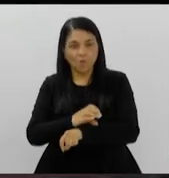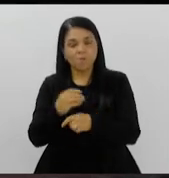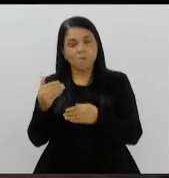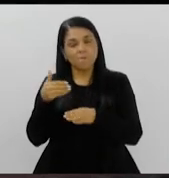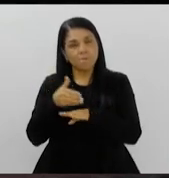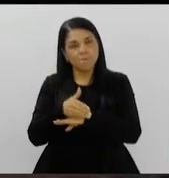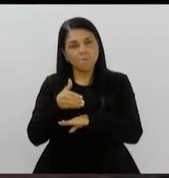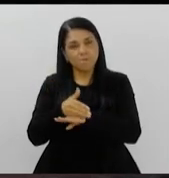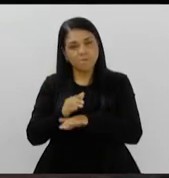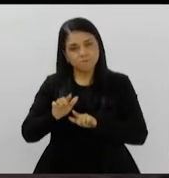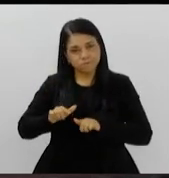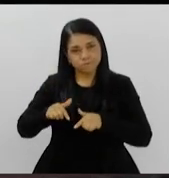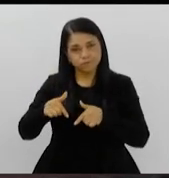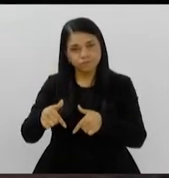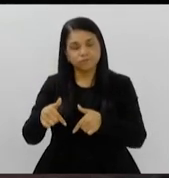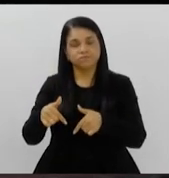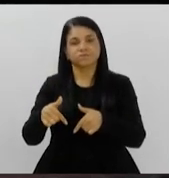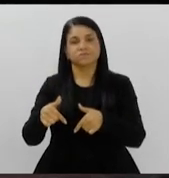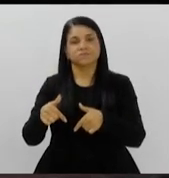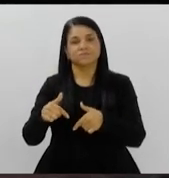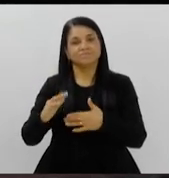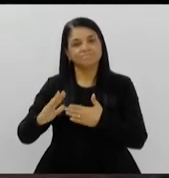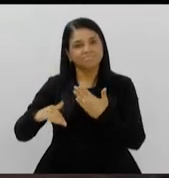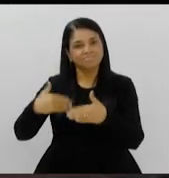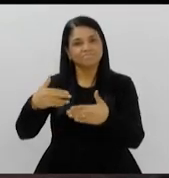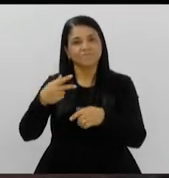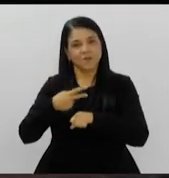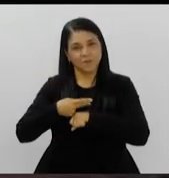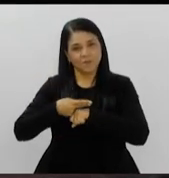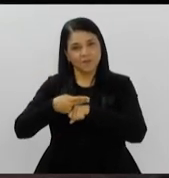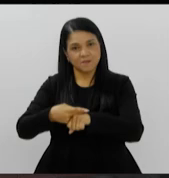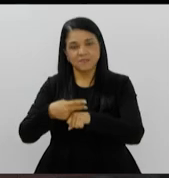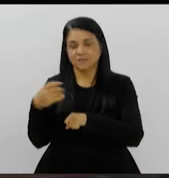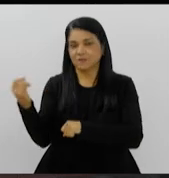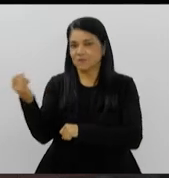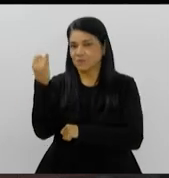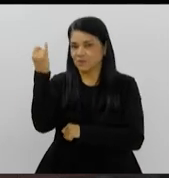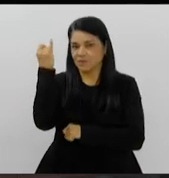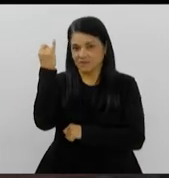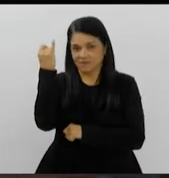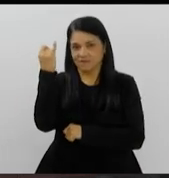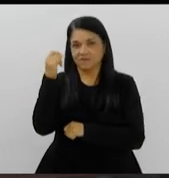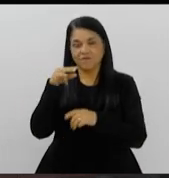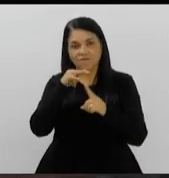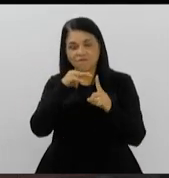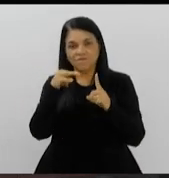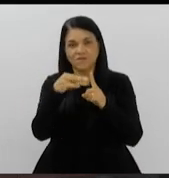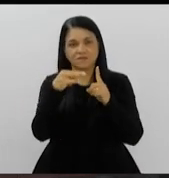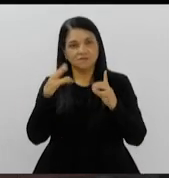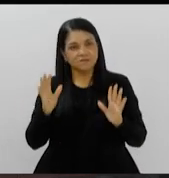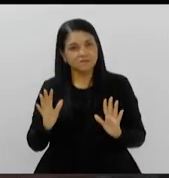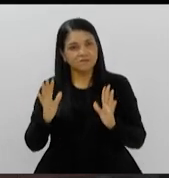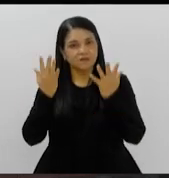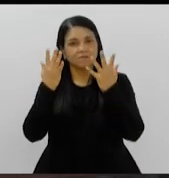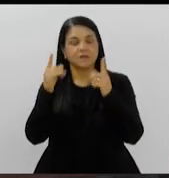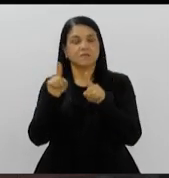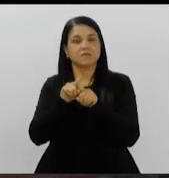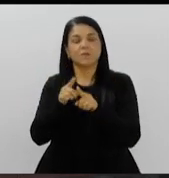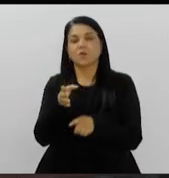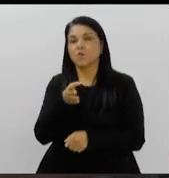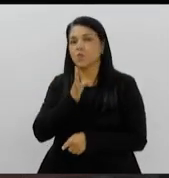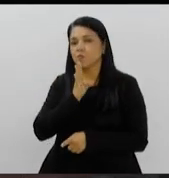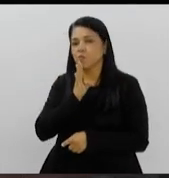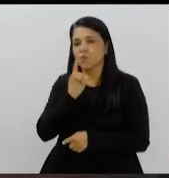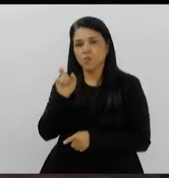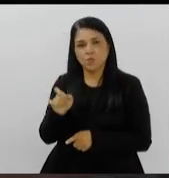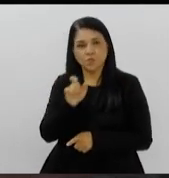conosco ativamente da construção dessa premiação tão importante, que visa celebrar, mas também reconhecer